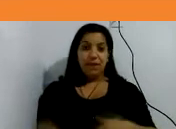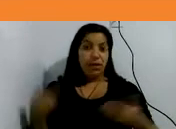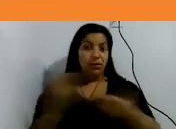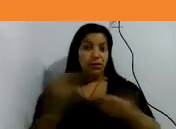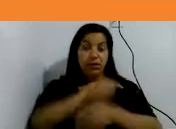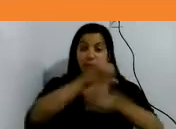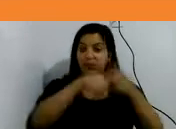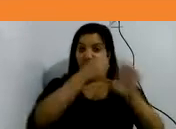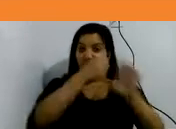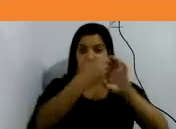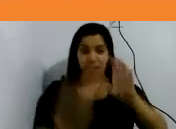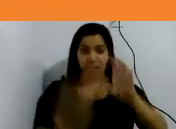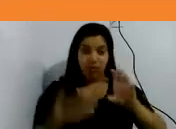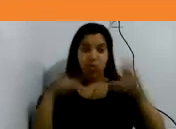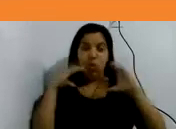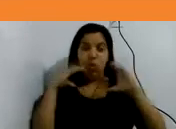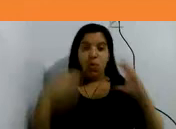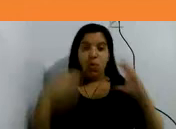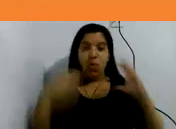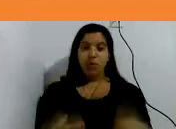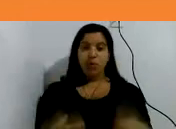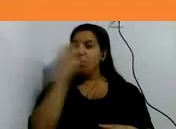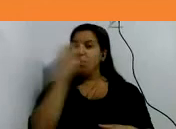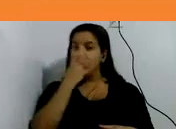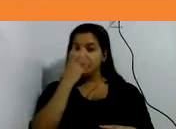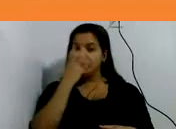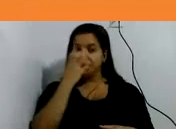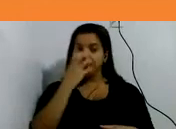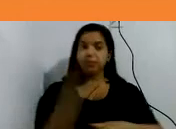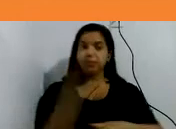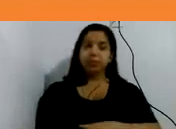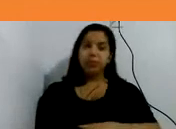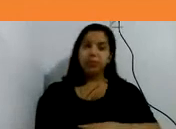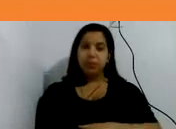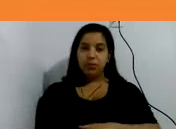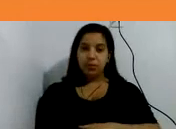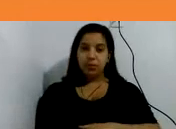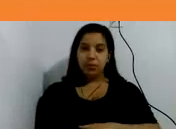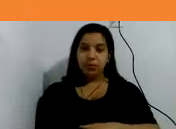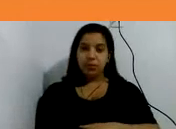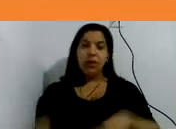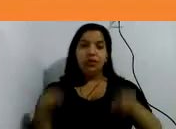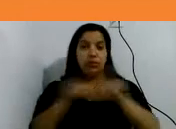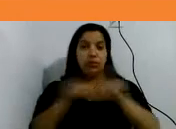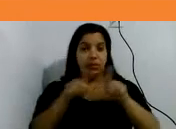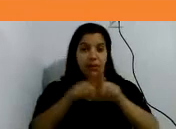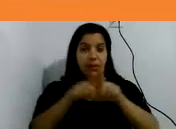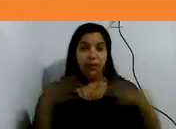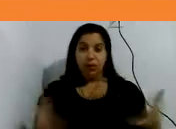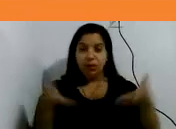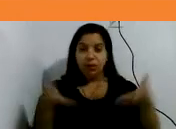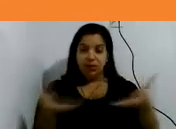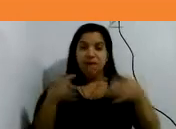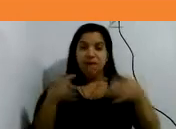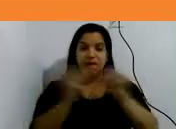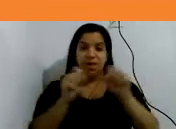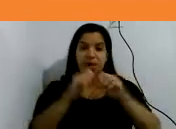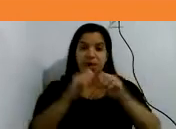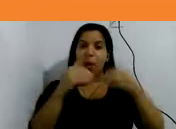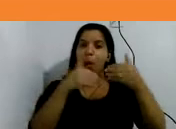alterações nas características ou no comportamento dos cães transfundidos, e isso se tornou um incentivo na